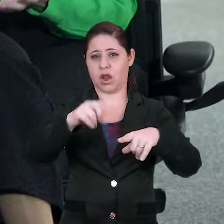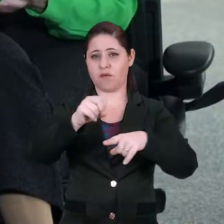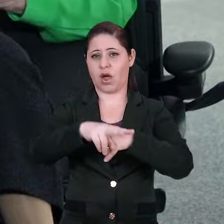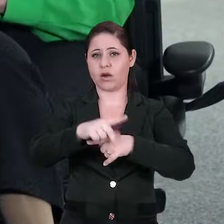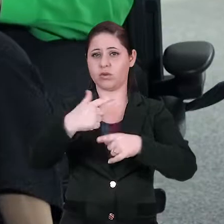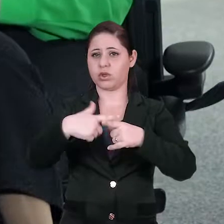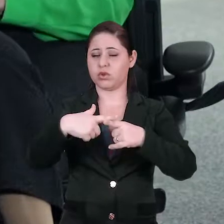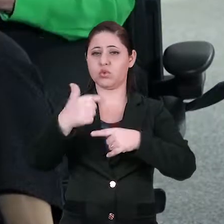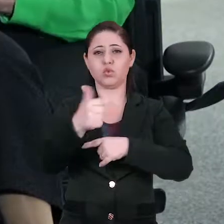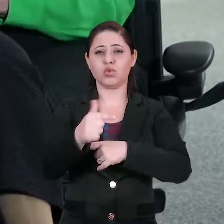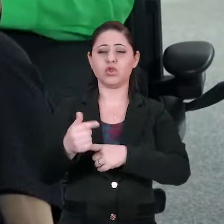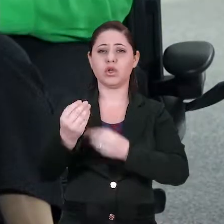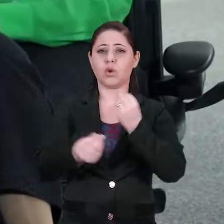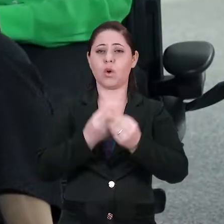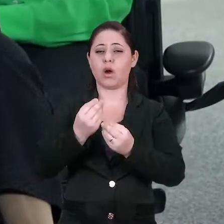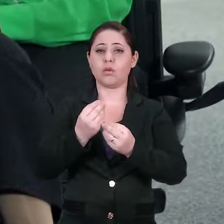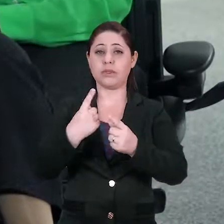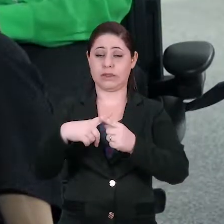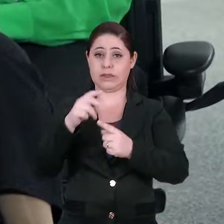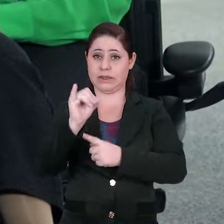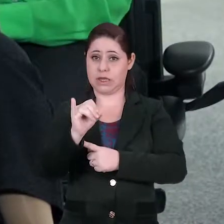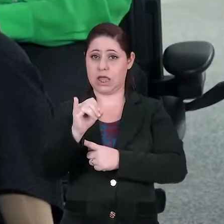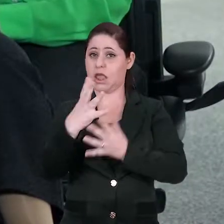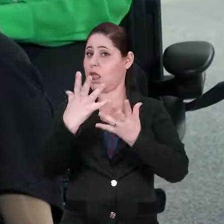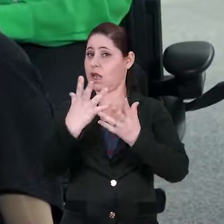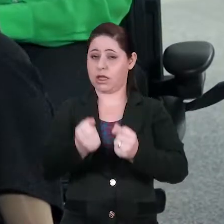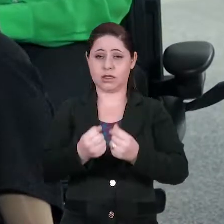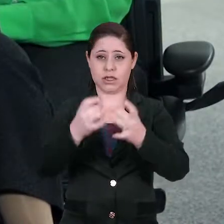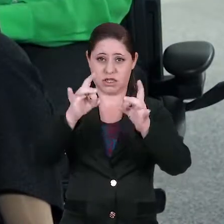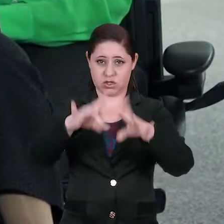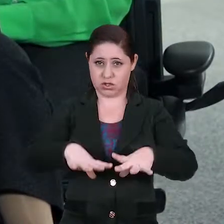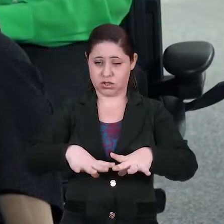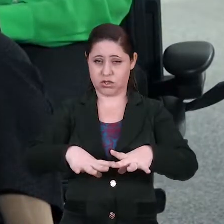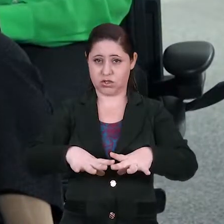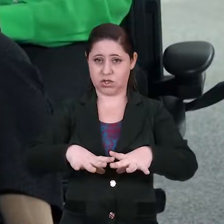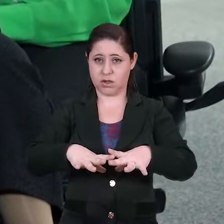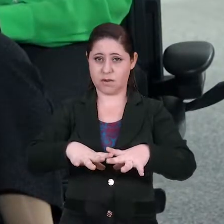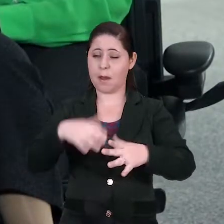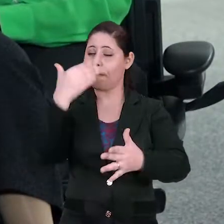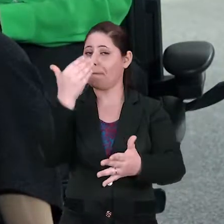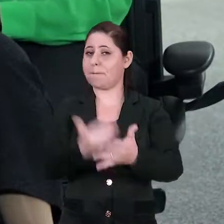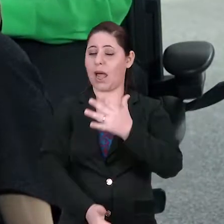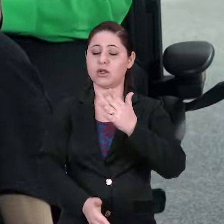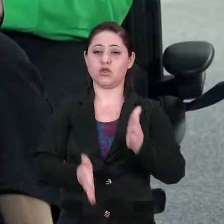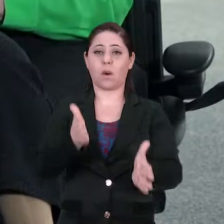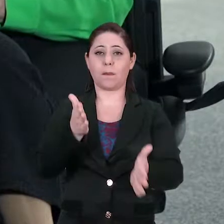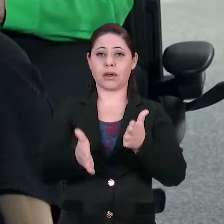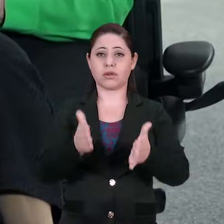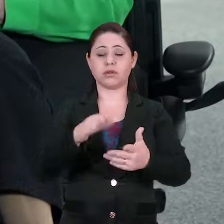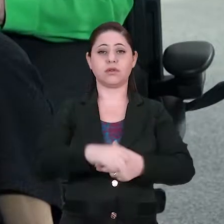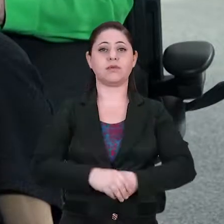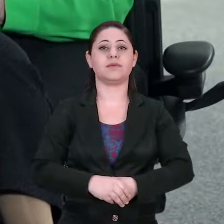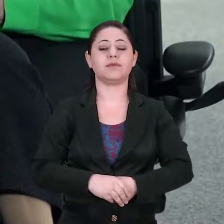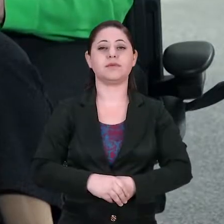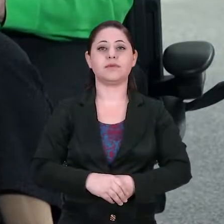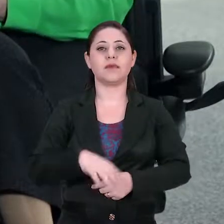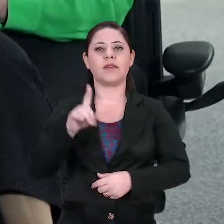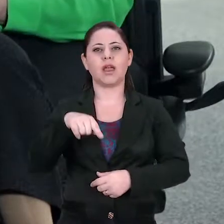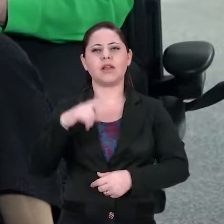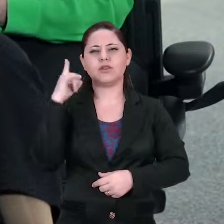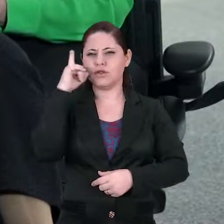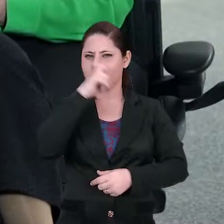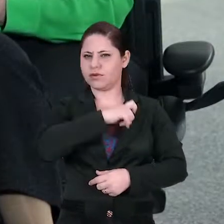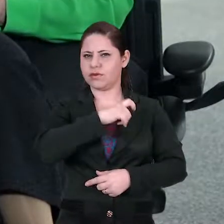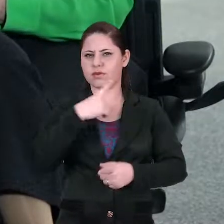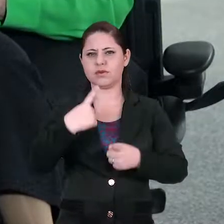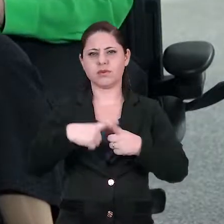alternativa, seria cassado naquele momento. E foi algo assim muito